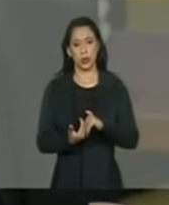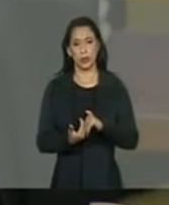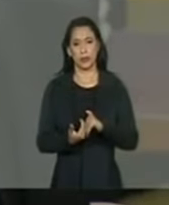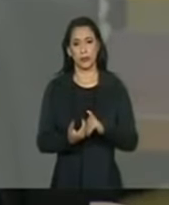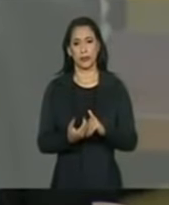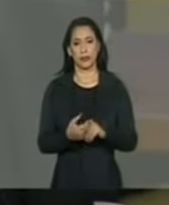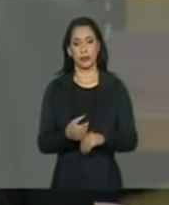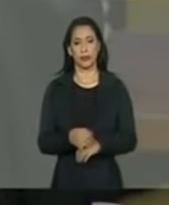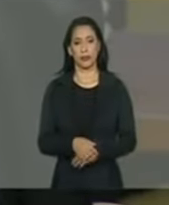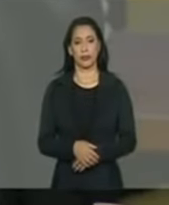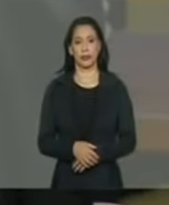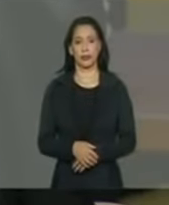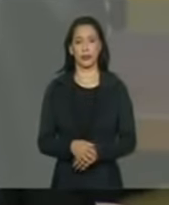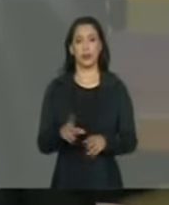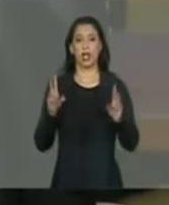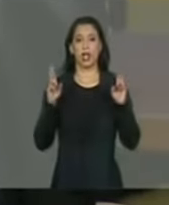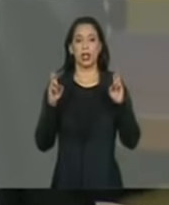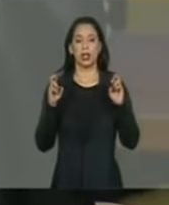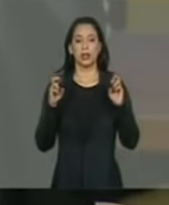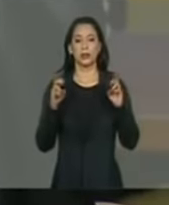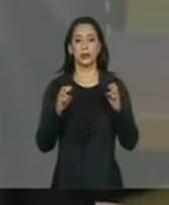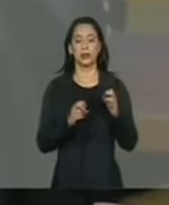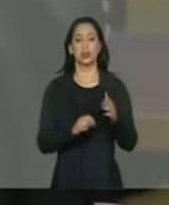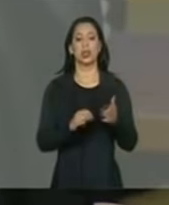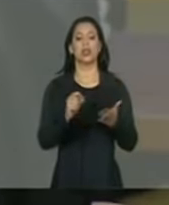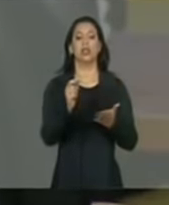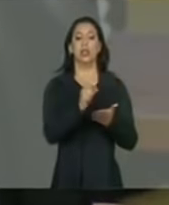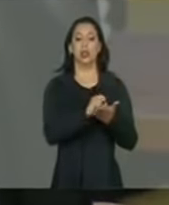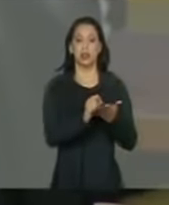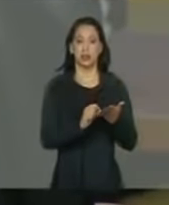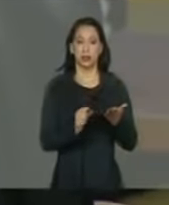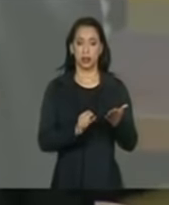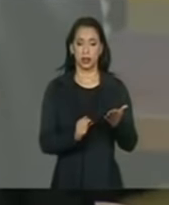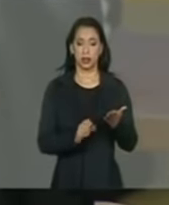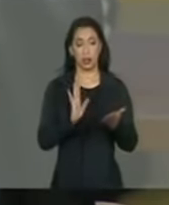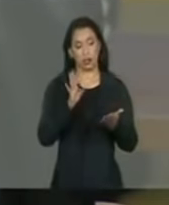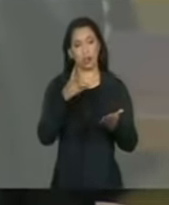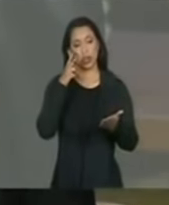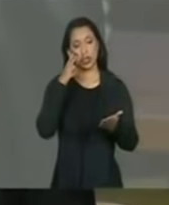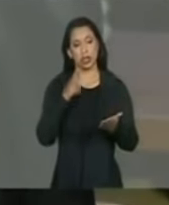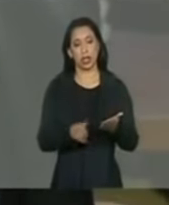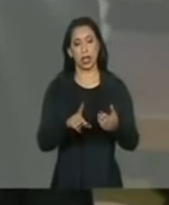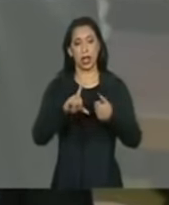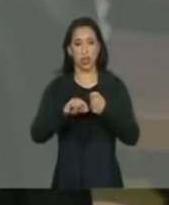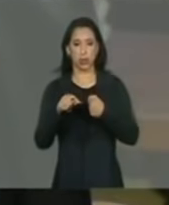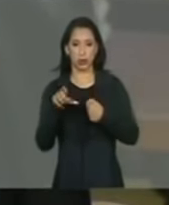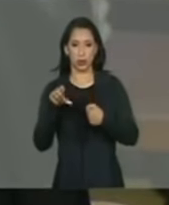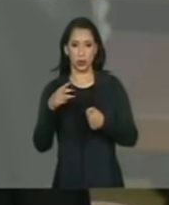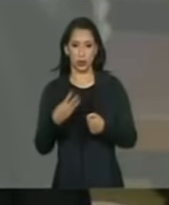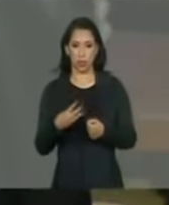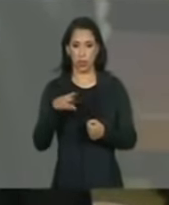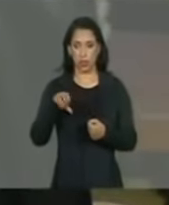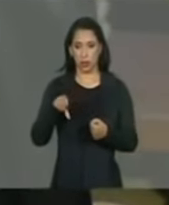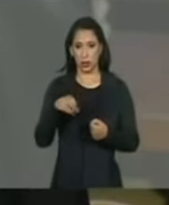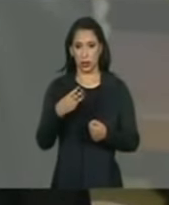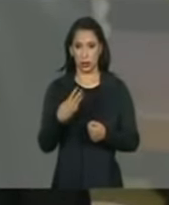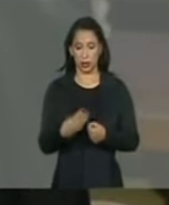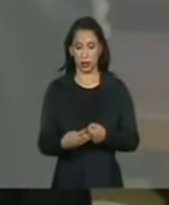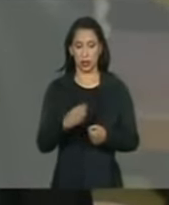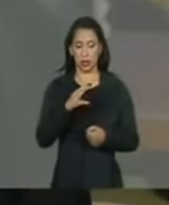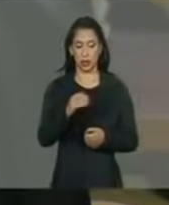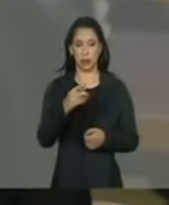dizer assuntos em sua redação original que eu acabo de ler o artigo 393 do cpp dispunha